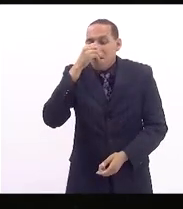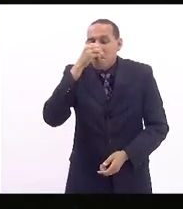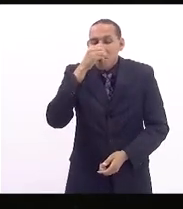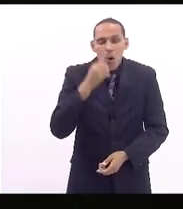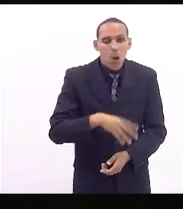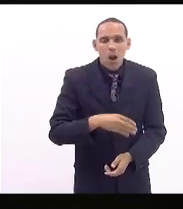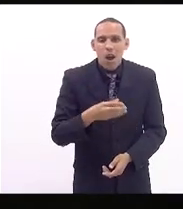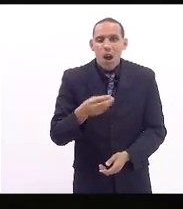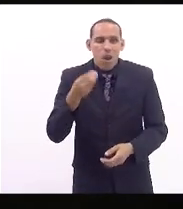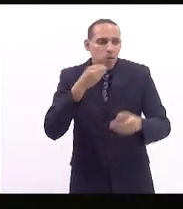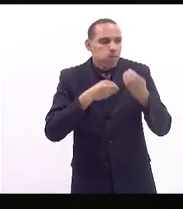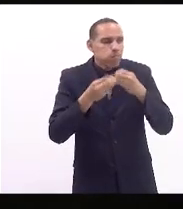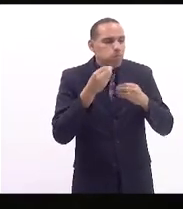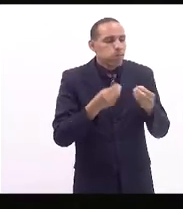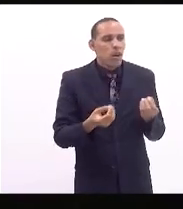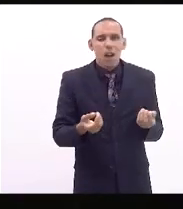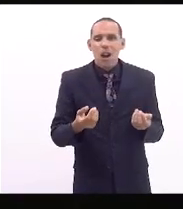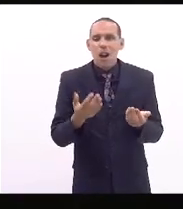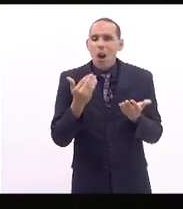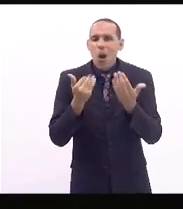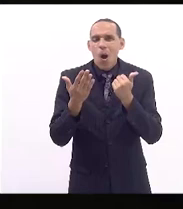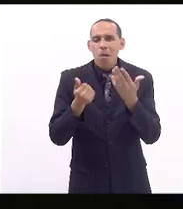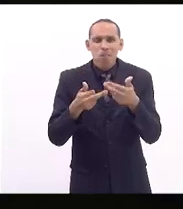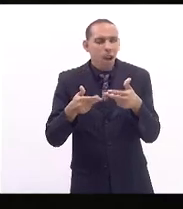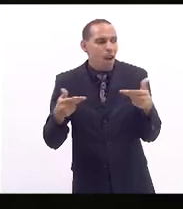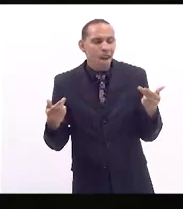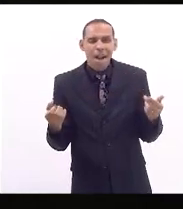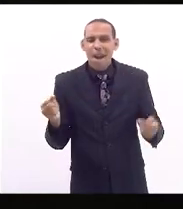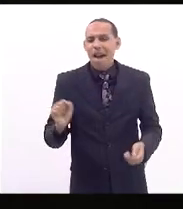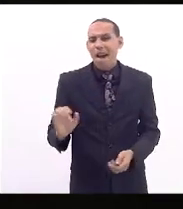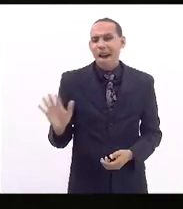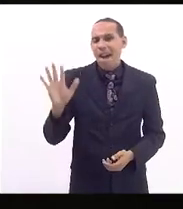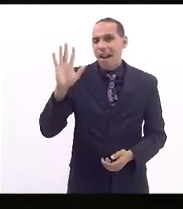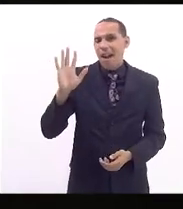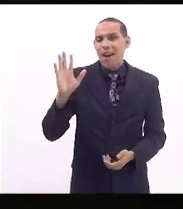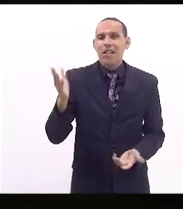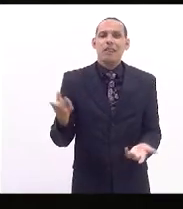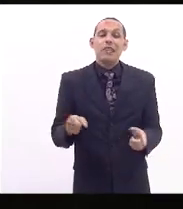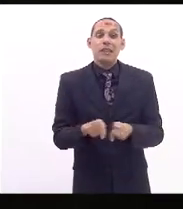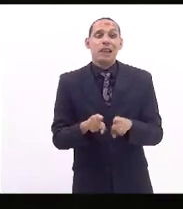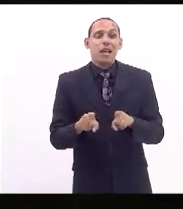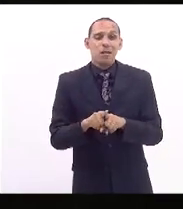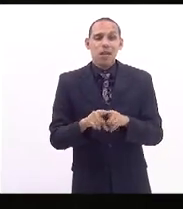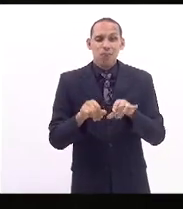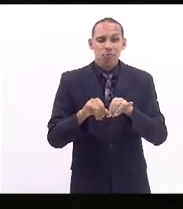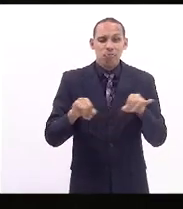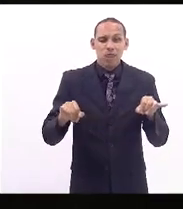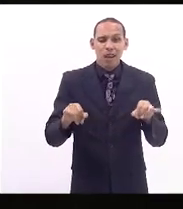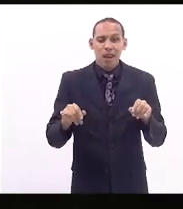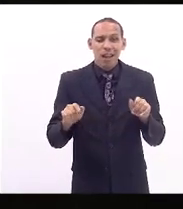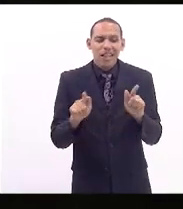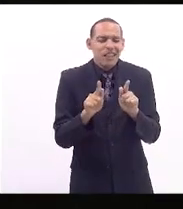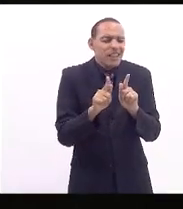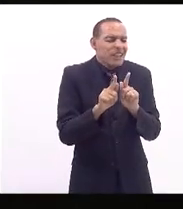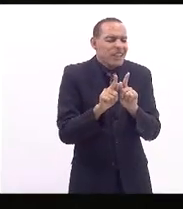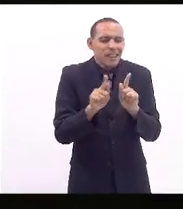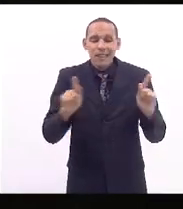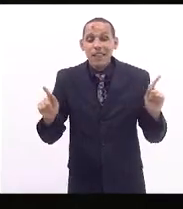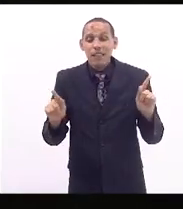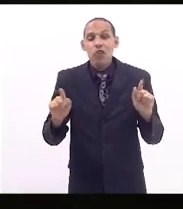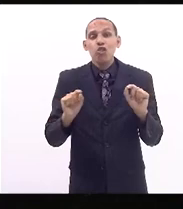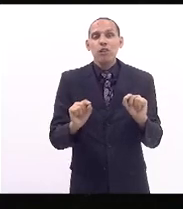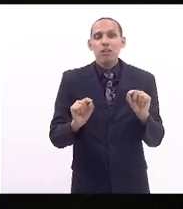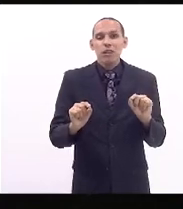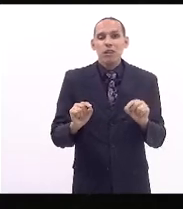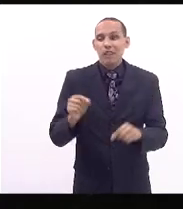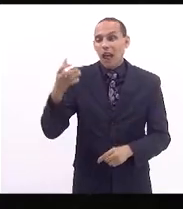e os alimentos mais básicos a gente tem uma notícia gravíssima que o consumo de